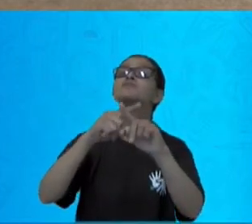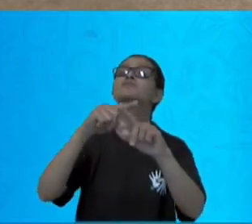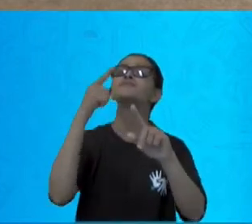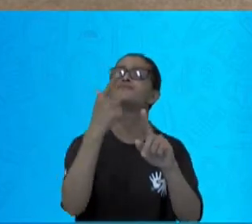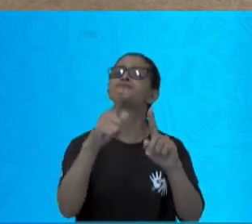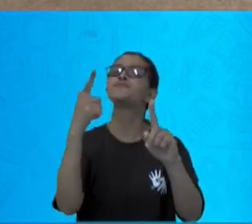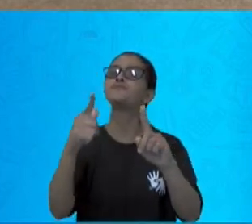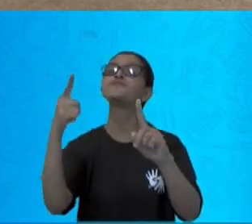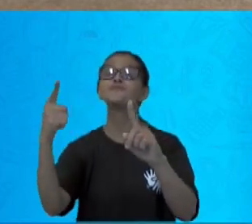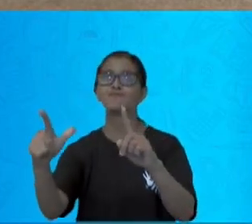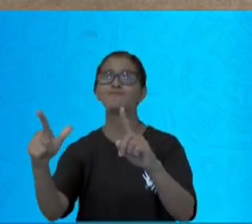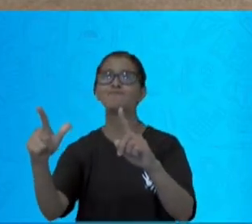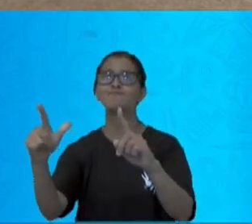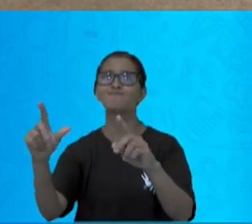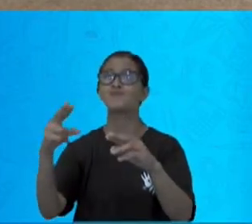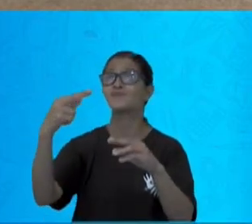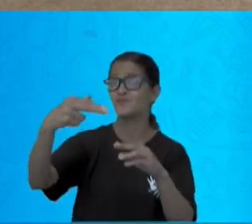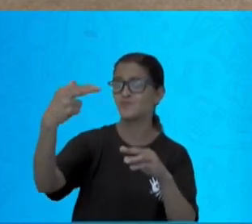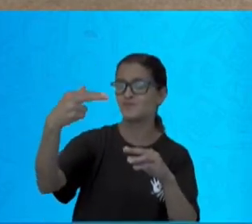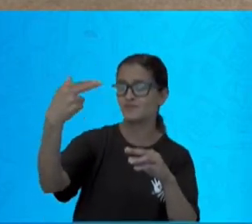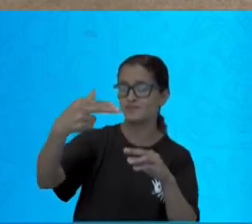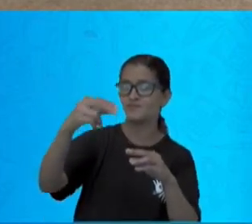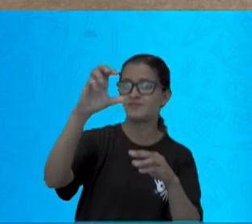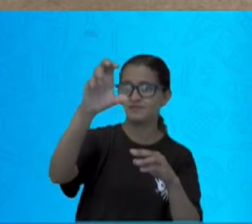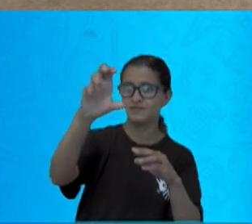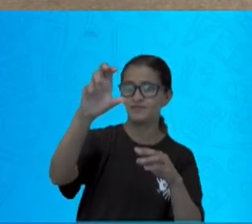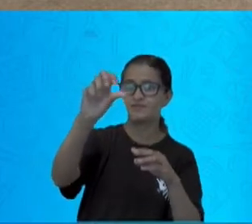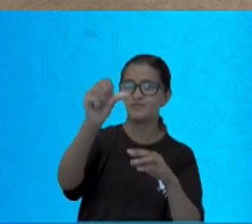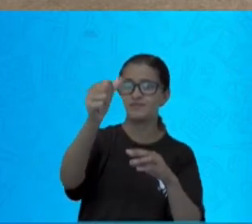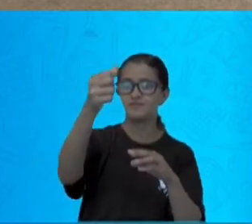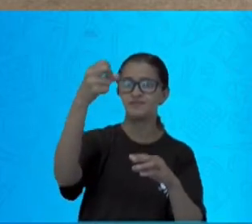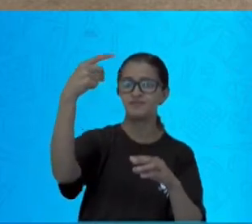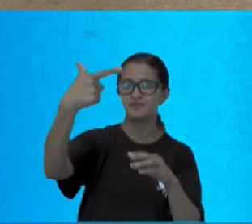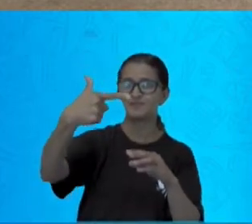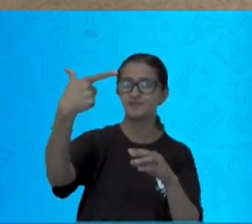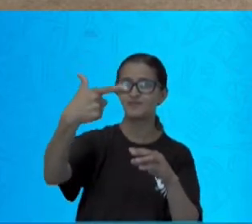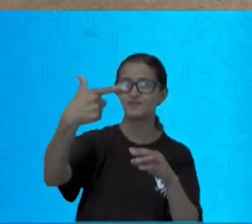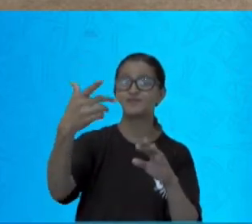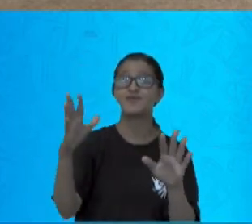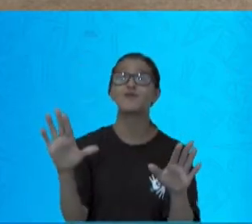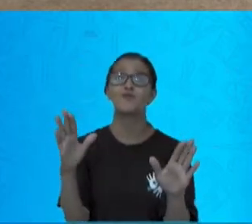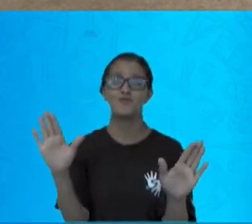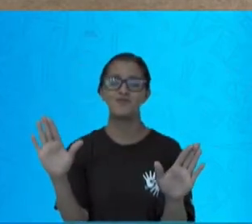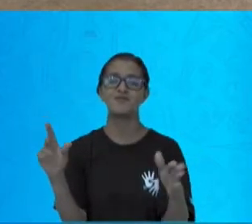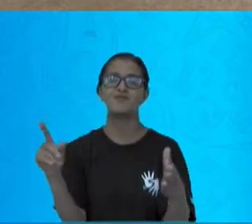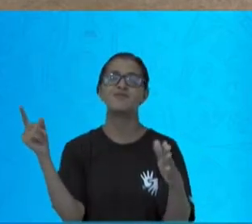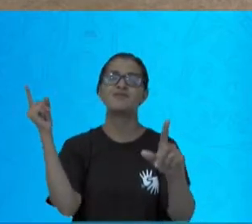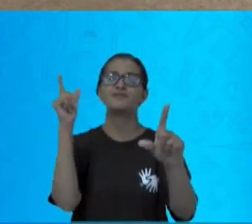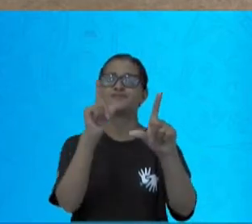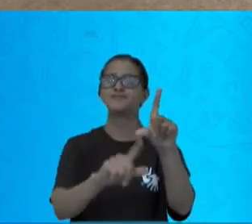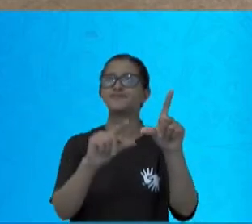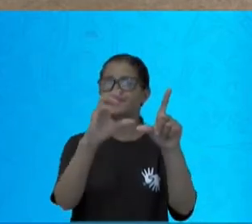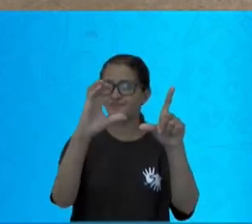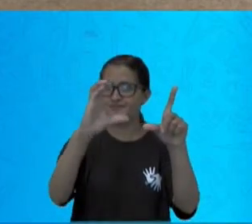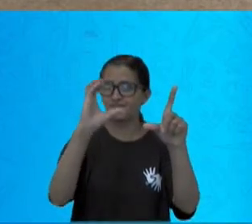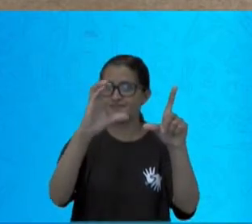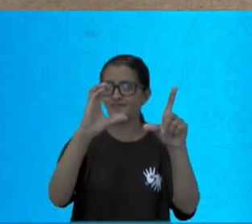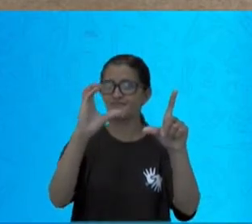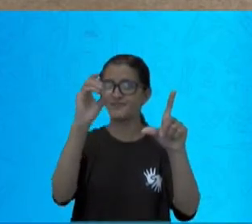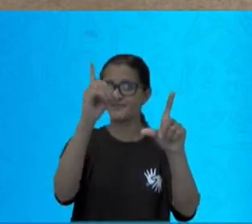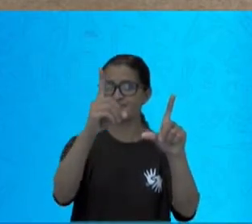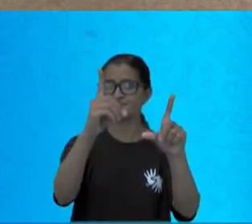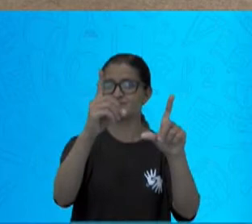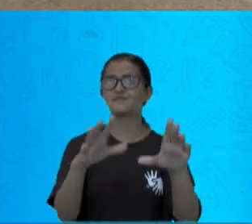64 vezes 8, 512. E o triplo de 8? Eu tenho o triplo de 8, que